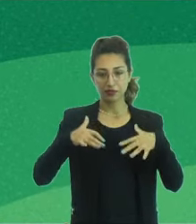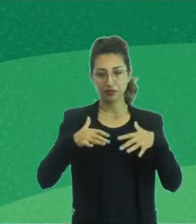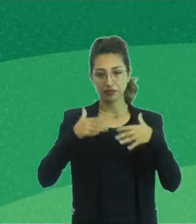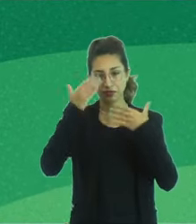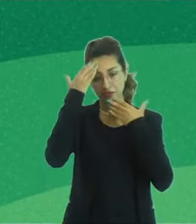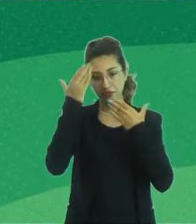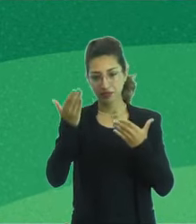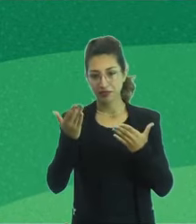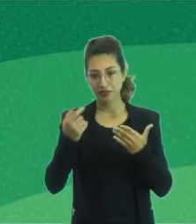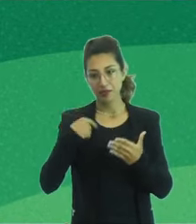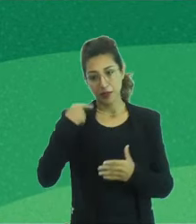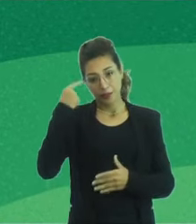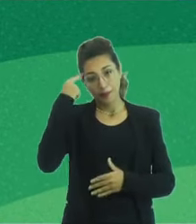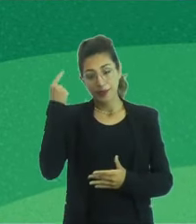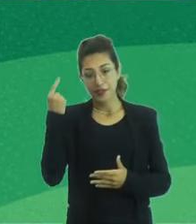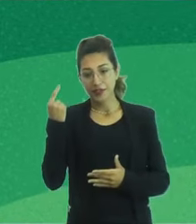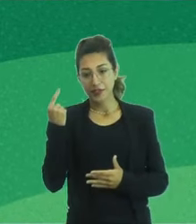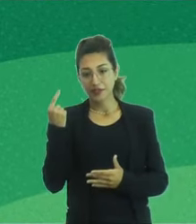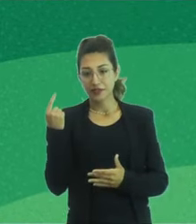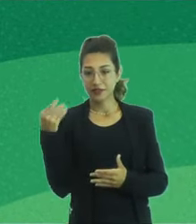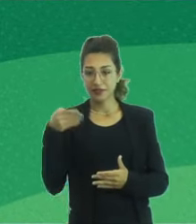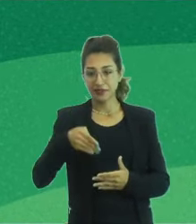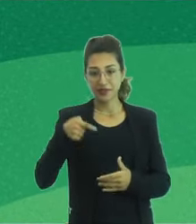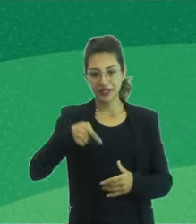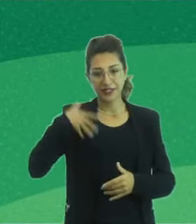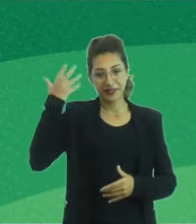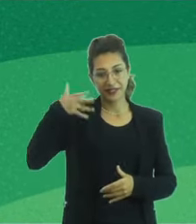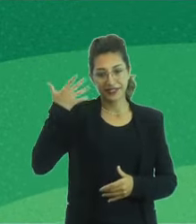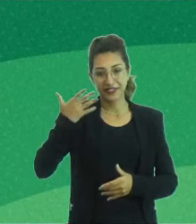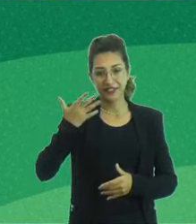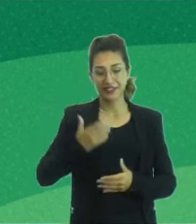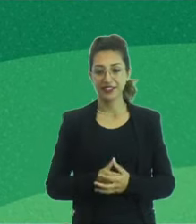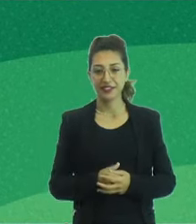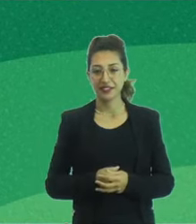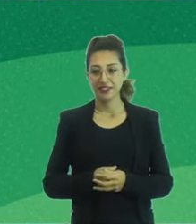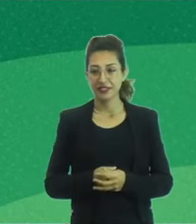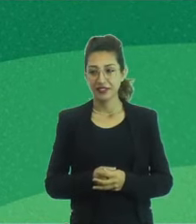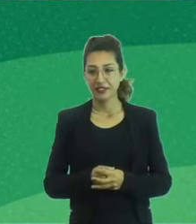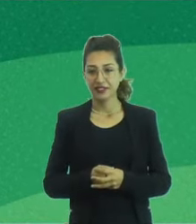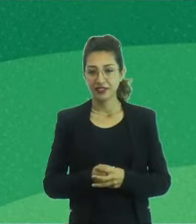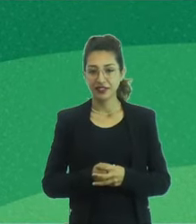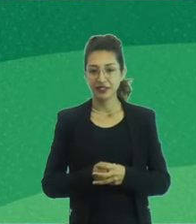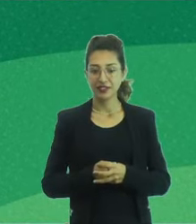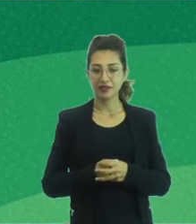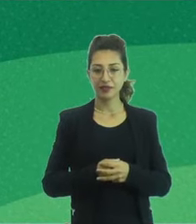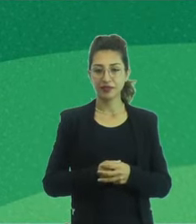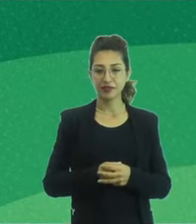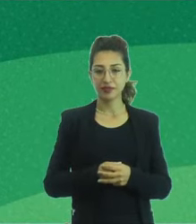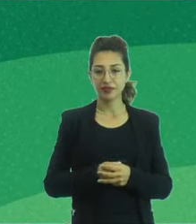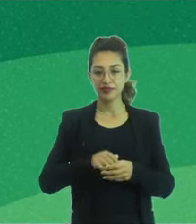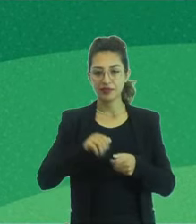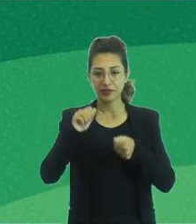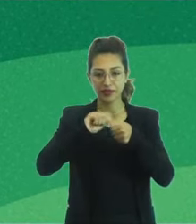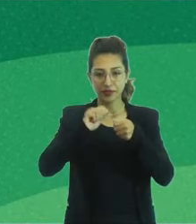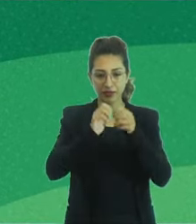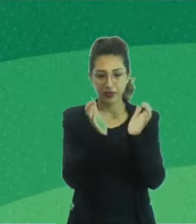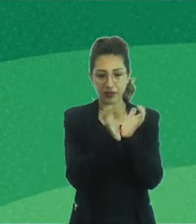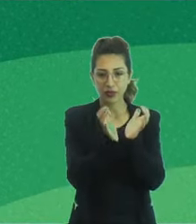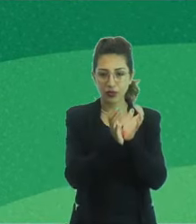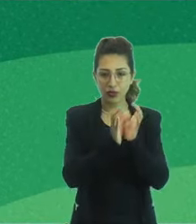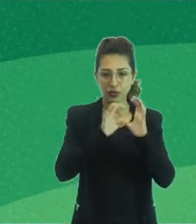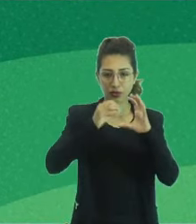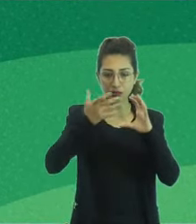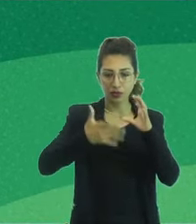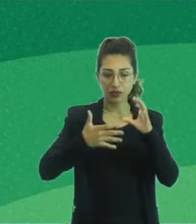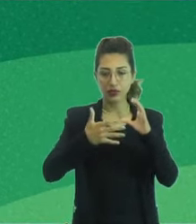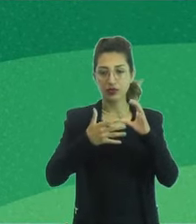se eu viria no meu próprio keynote é aquele negócio do grouxo Marques Será que a gente quer fazer parte de um grupo do qual a gente mesmo